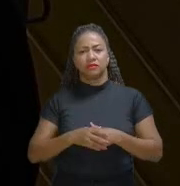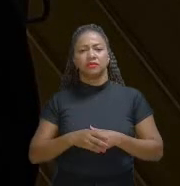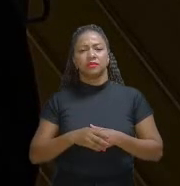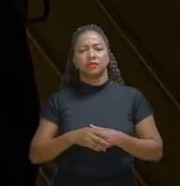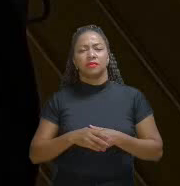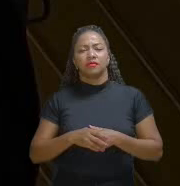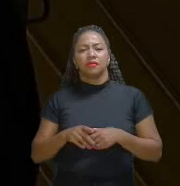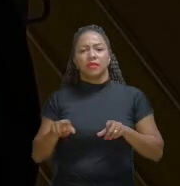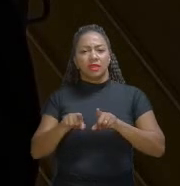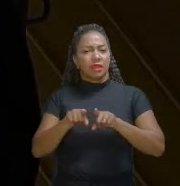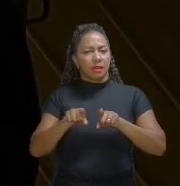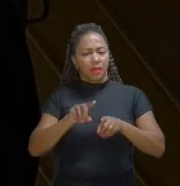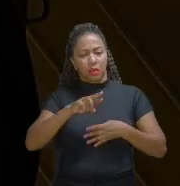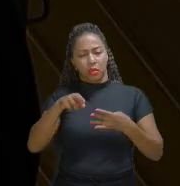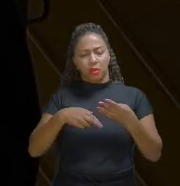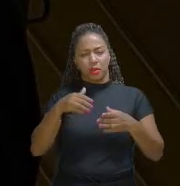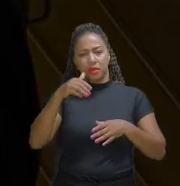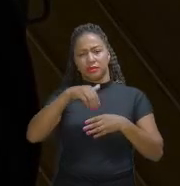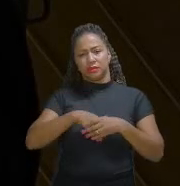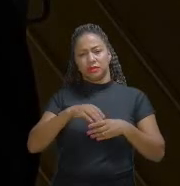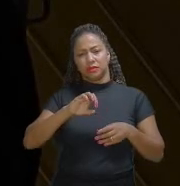do precedente estabelecido no recurso eleitoral